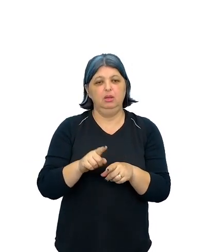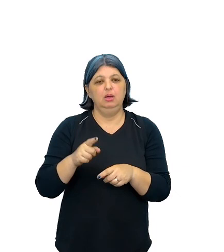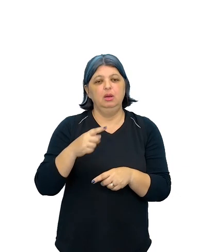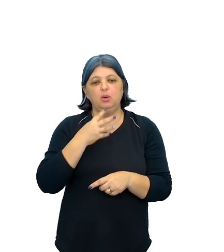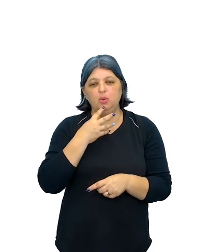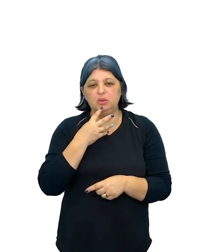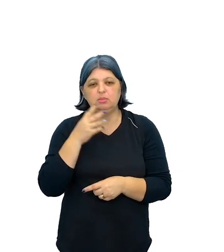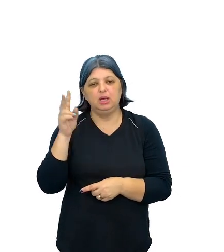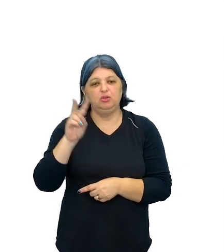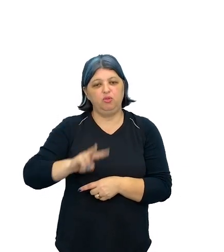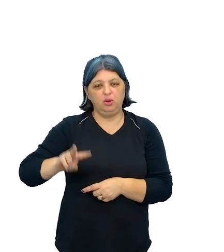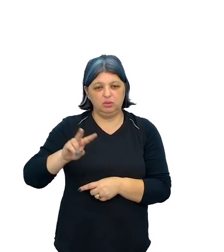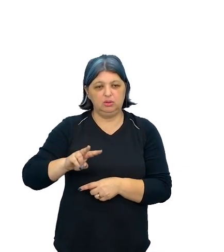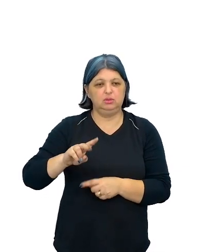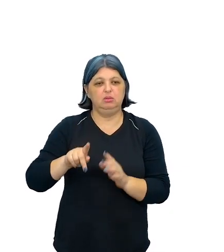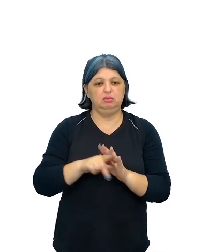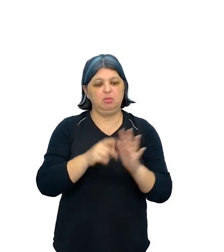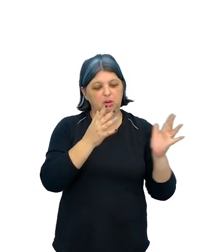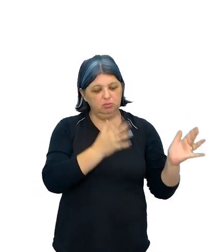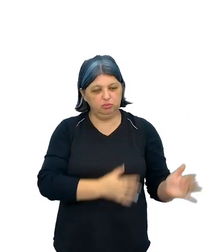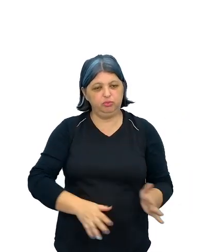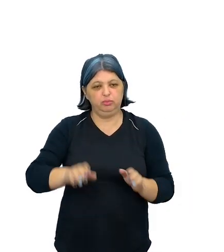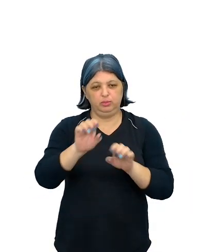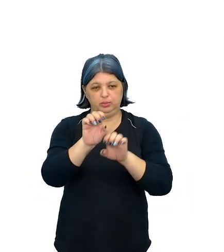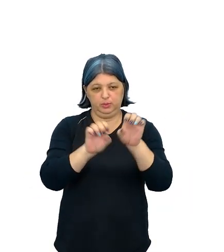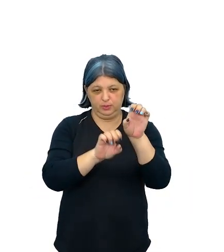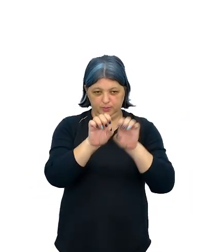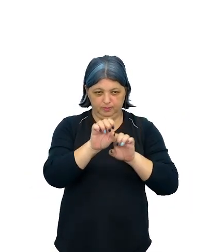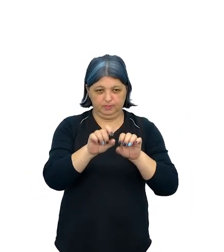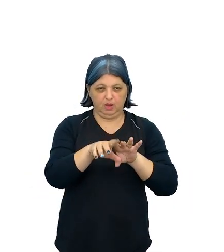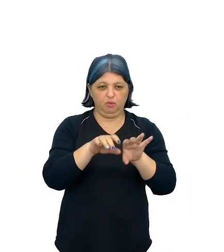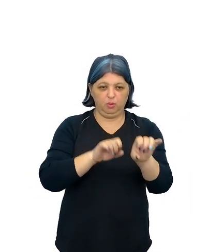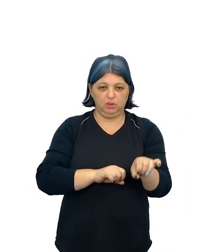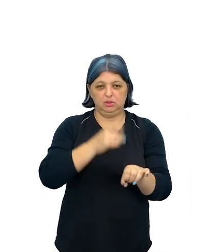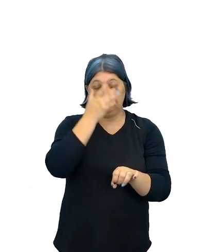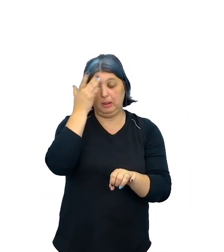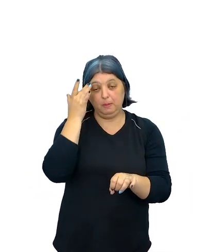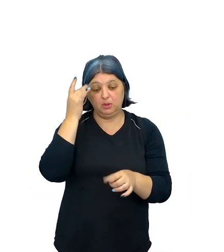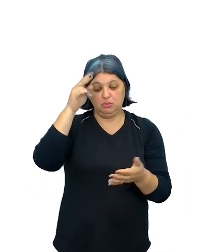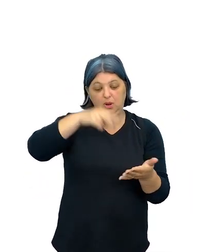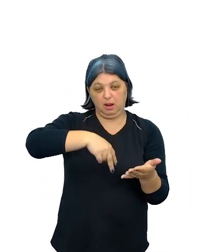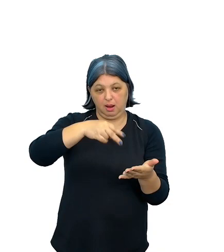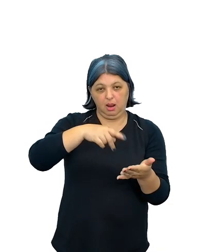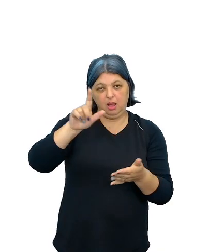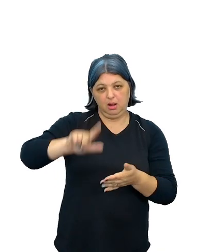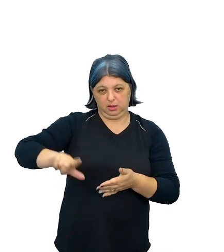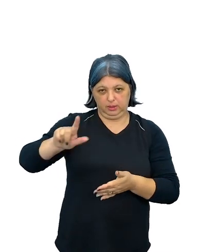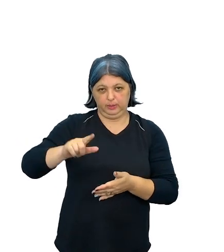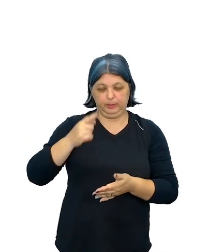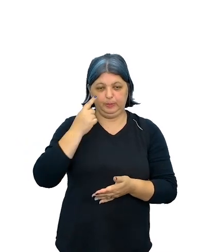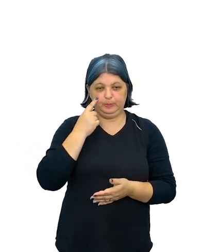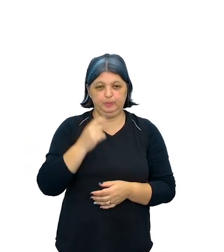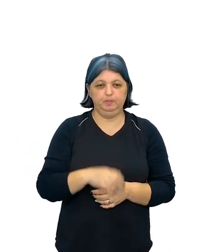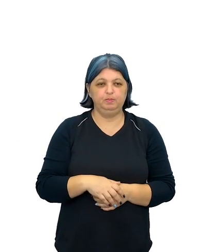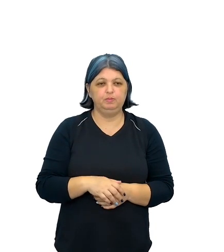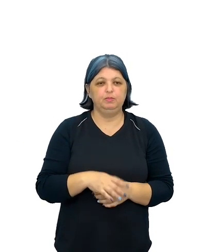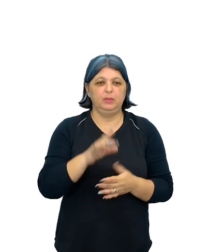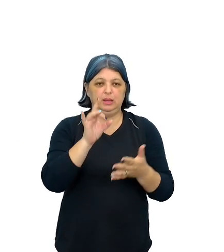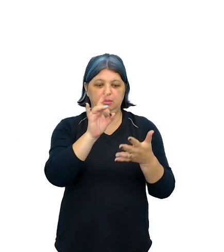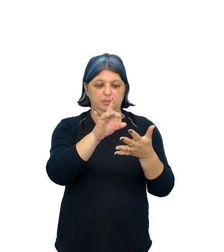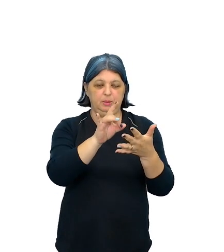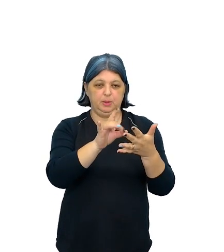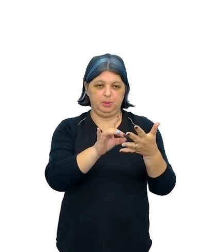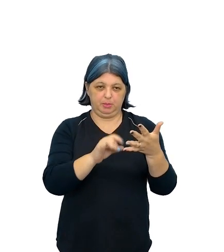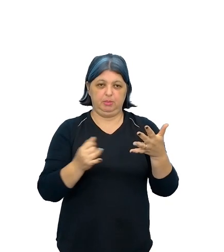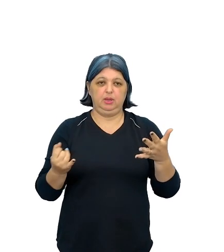reconhecimento, valorização, fruição que estruturam a formação de um leitor literário. Então, veja como esses campos são